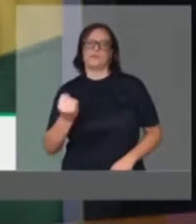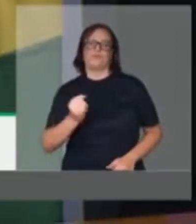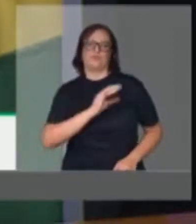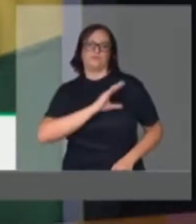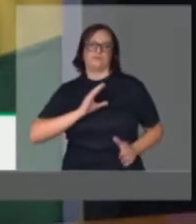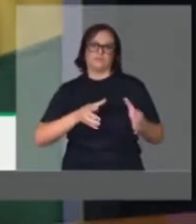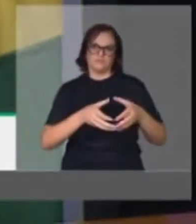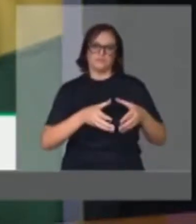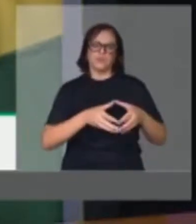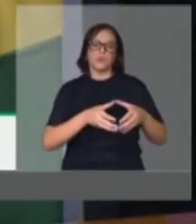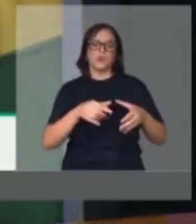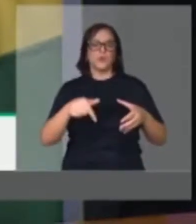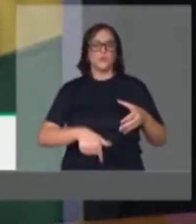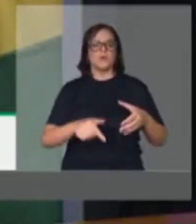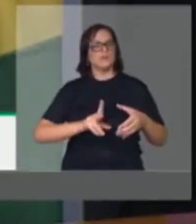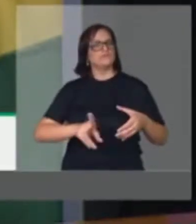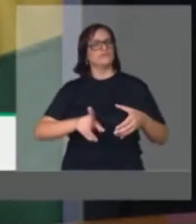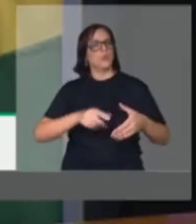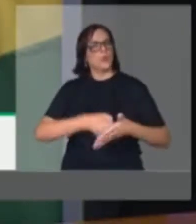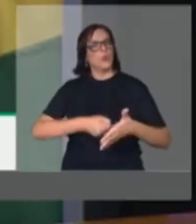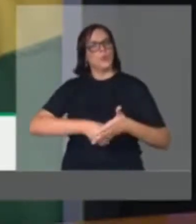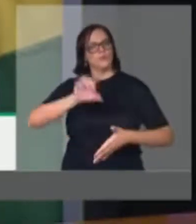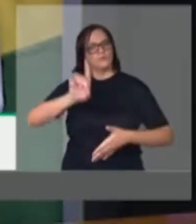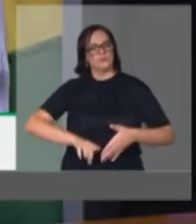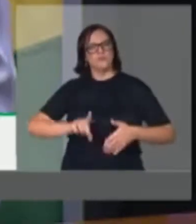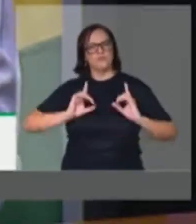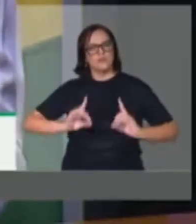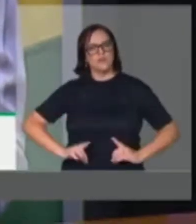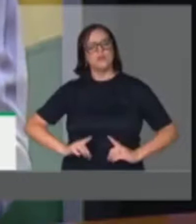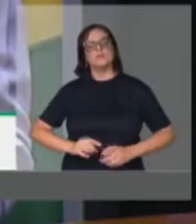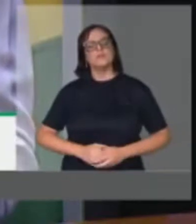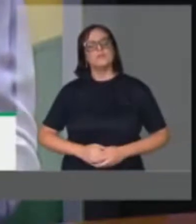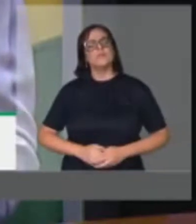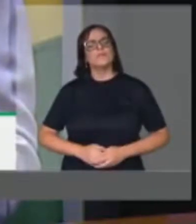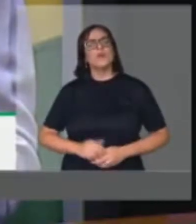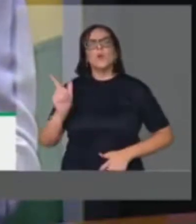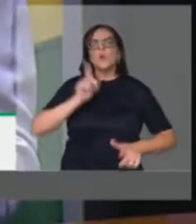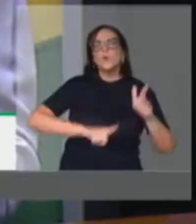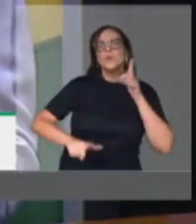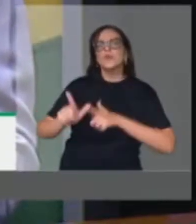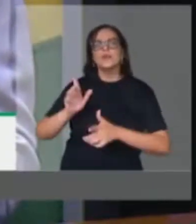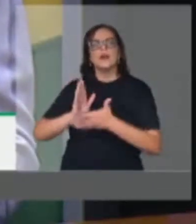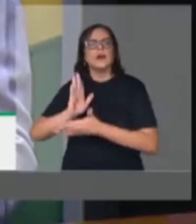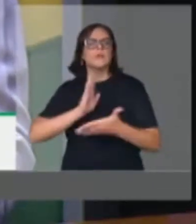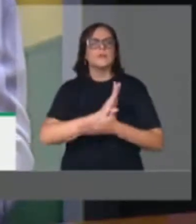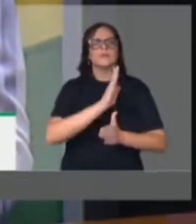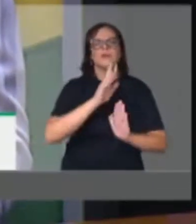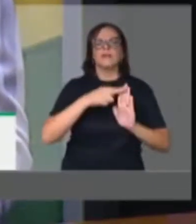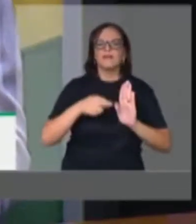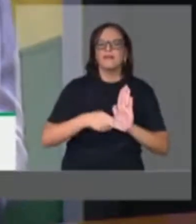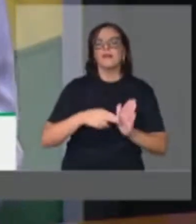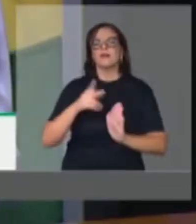deficiência agilizar os projetos de lei que dê mais garantias que dê condições efetivas